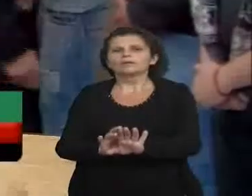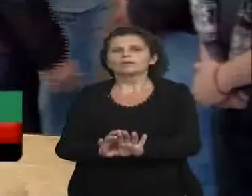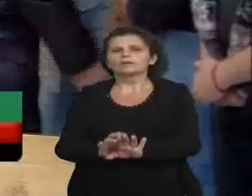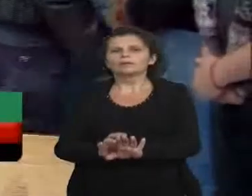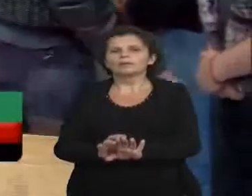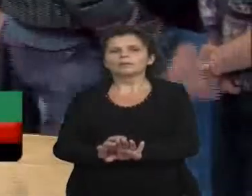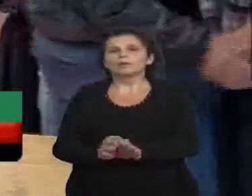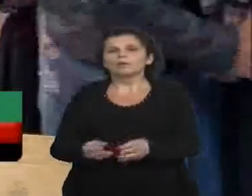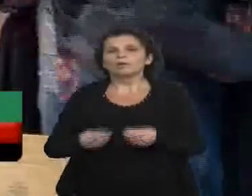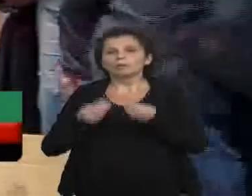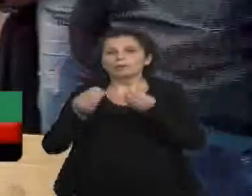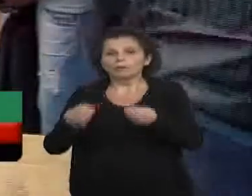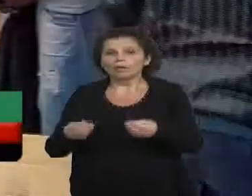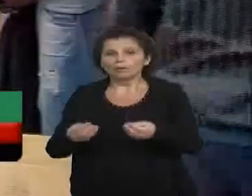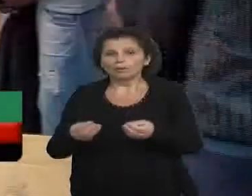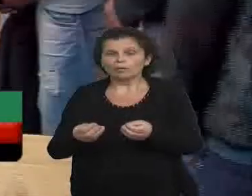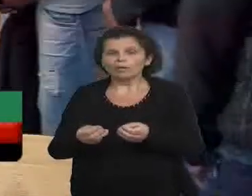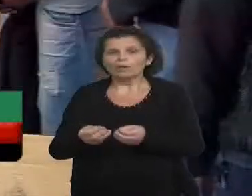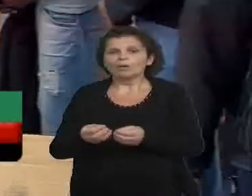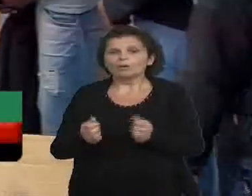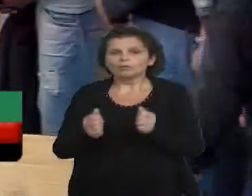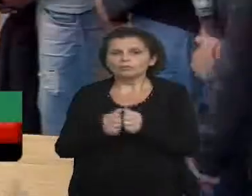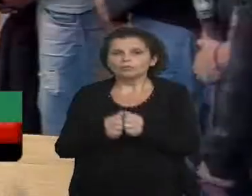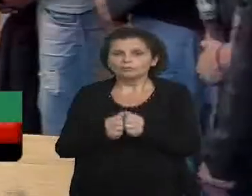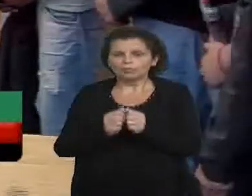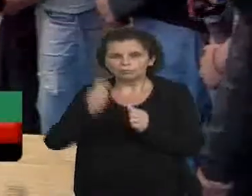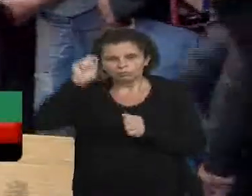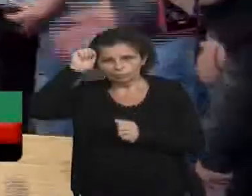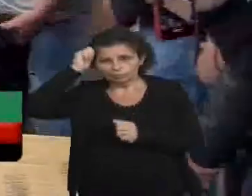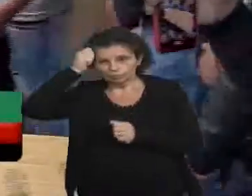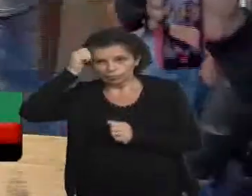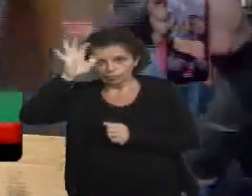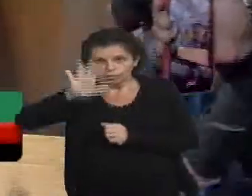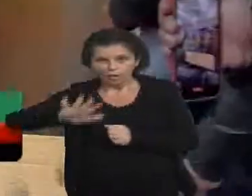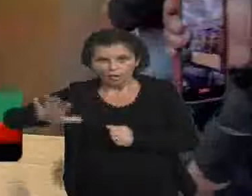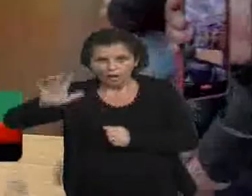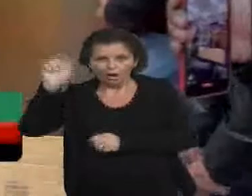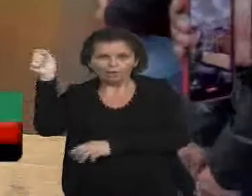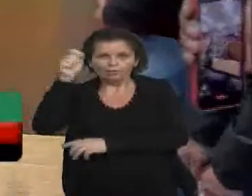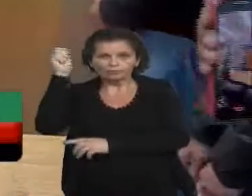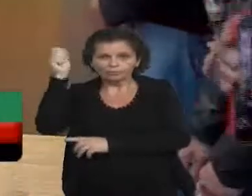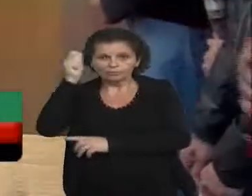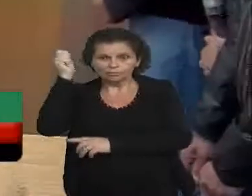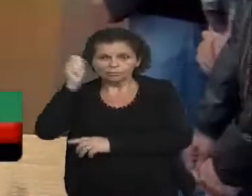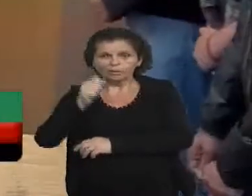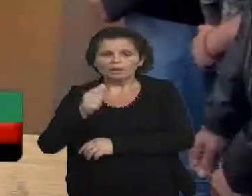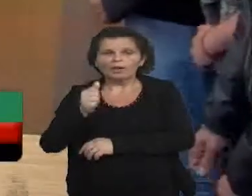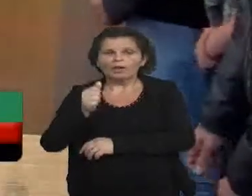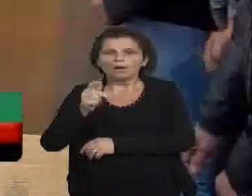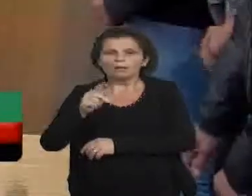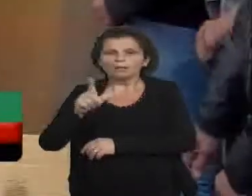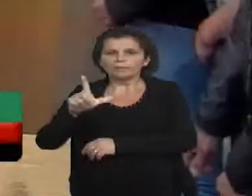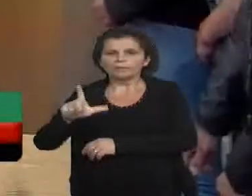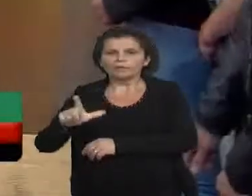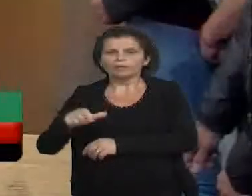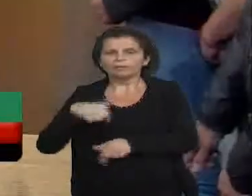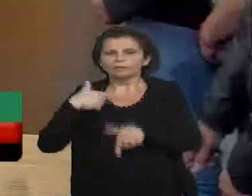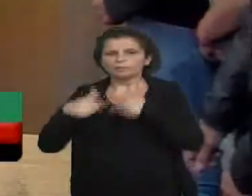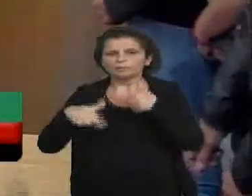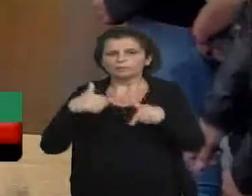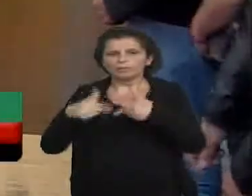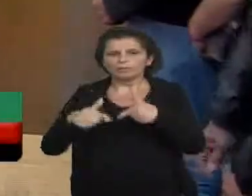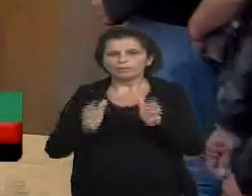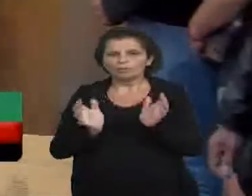também integram com ele a Pastoral Afro-Argentina e também a APL, que é o Sindicato dos Trabalhadores